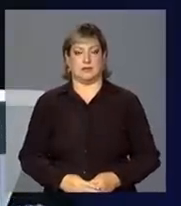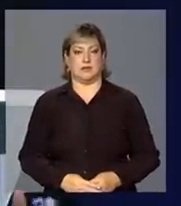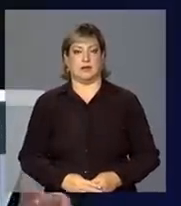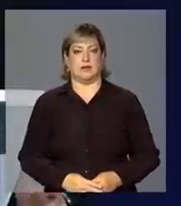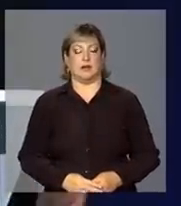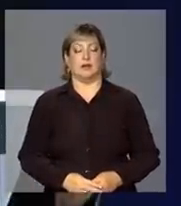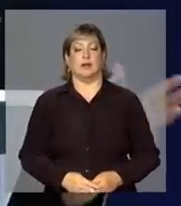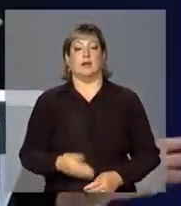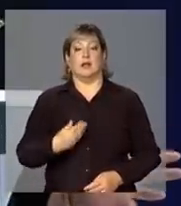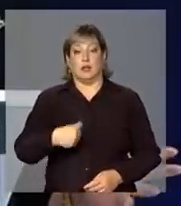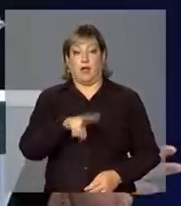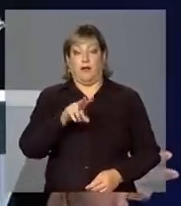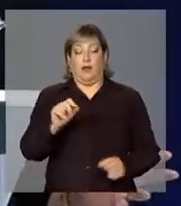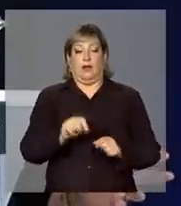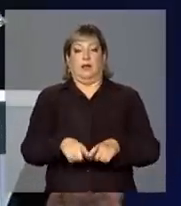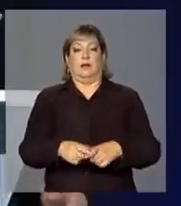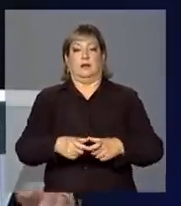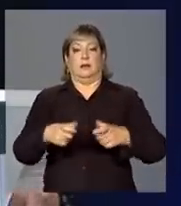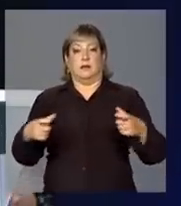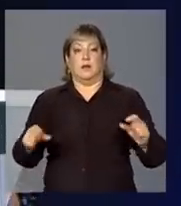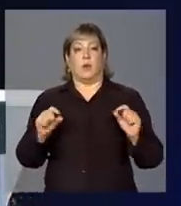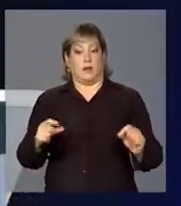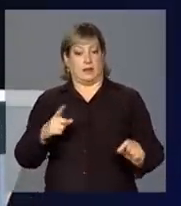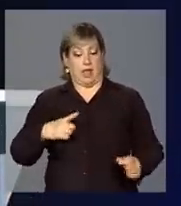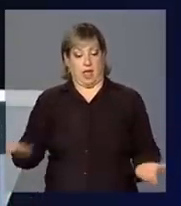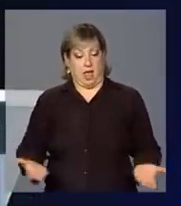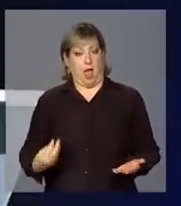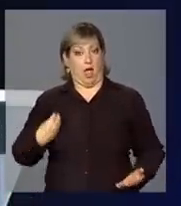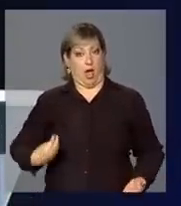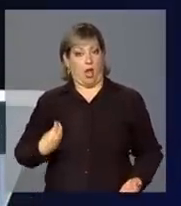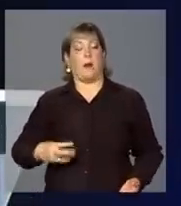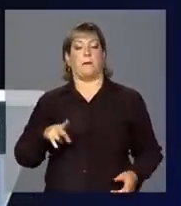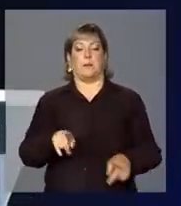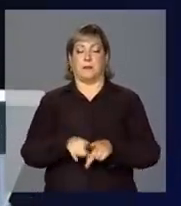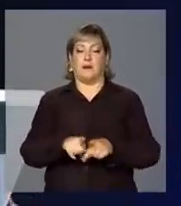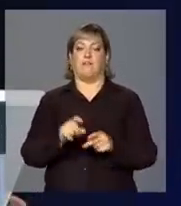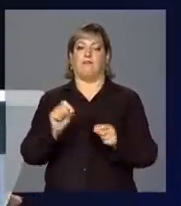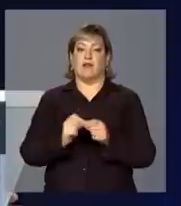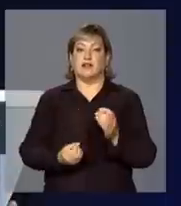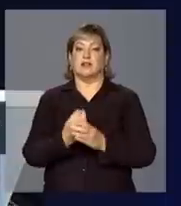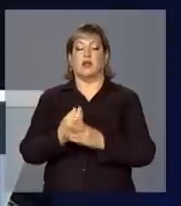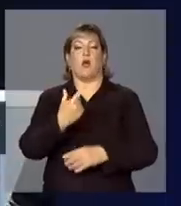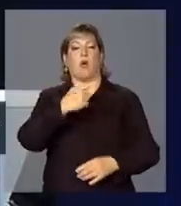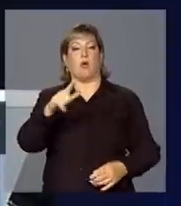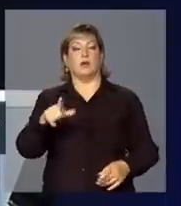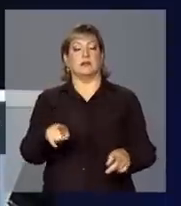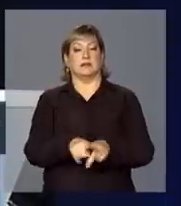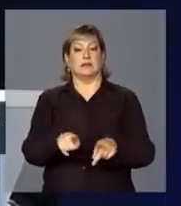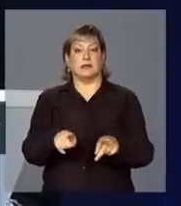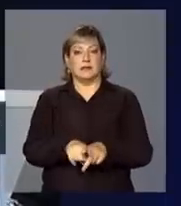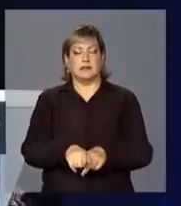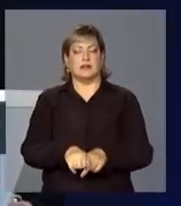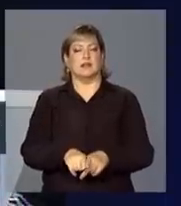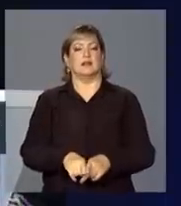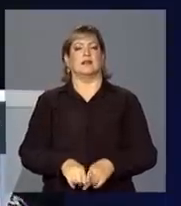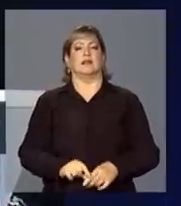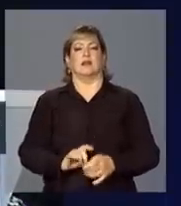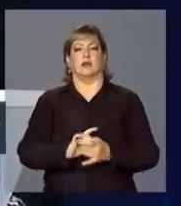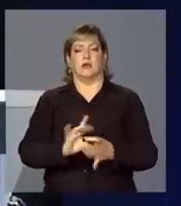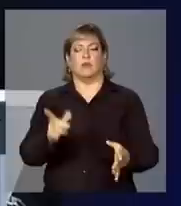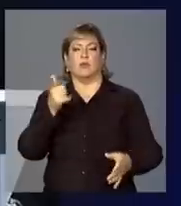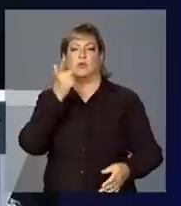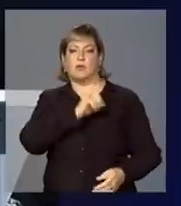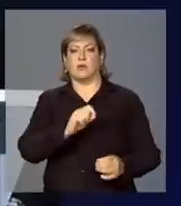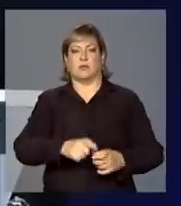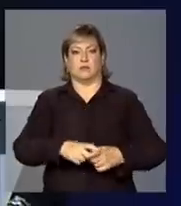Vamos, portanto, ampliar o que está em andamento, mas vamos construir outras. E mais, vamos de forma deliberada